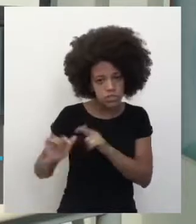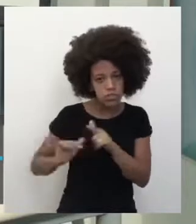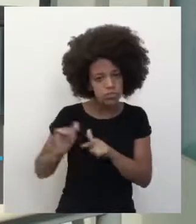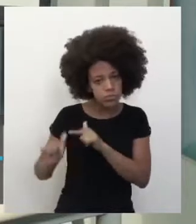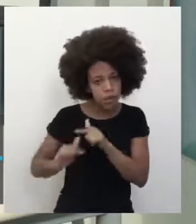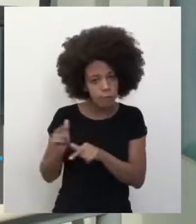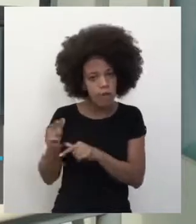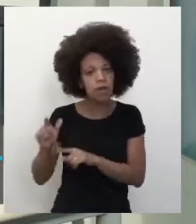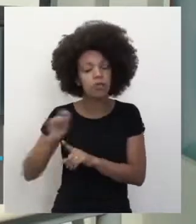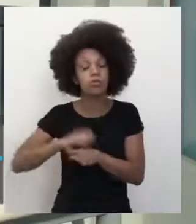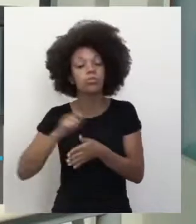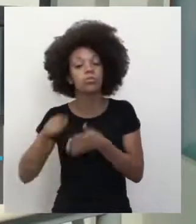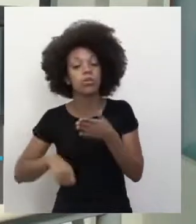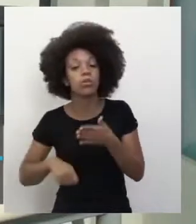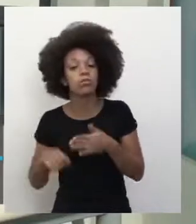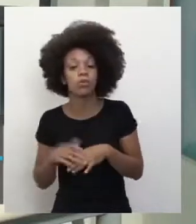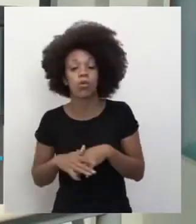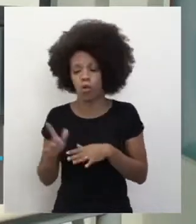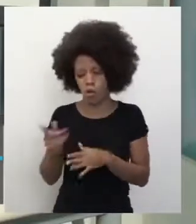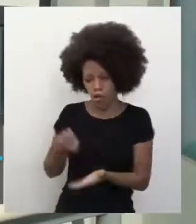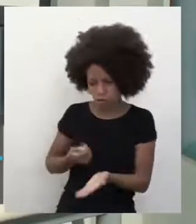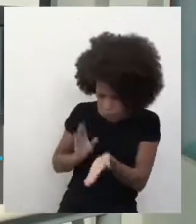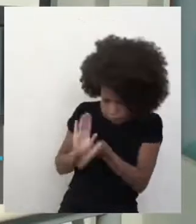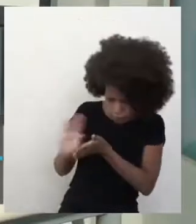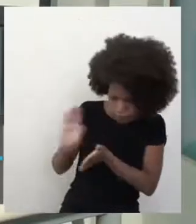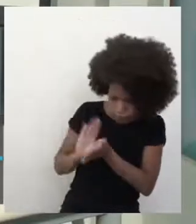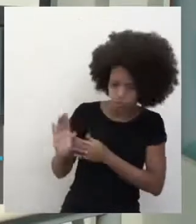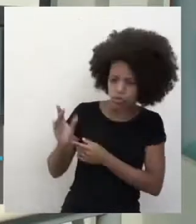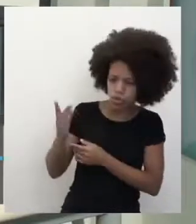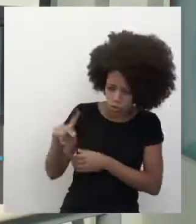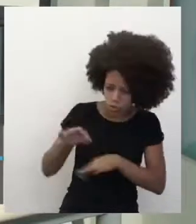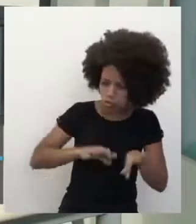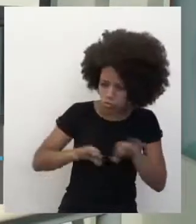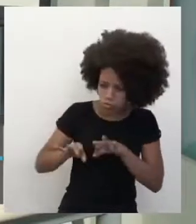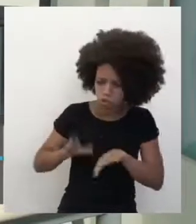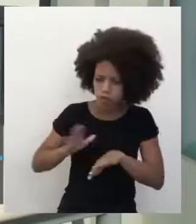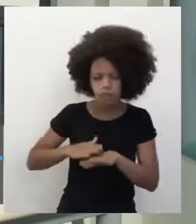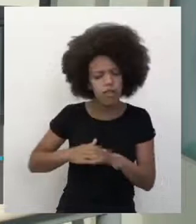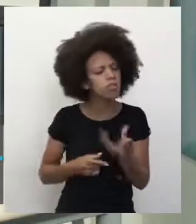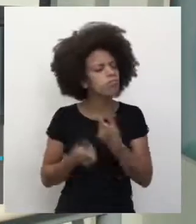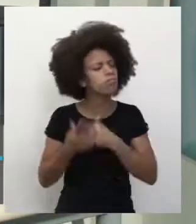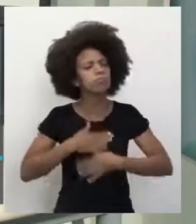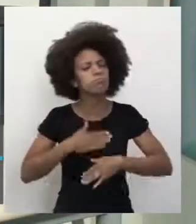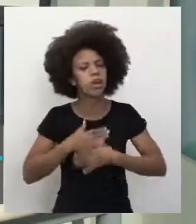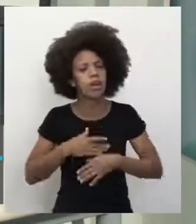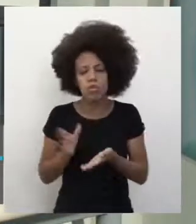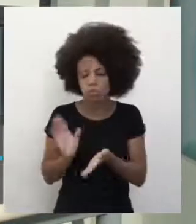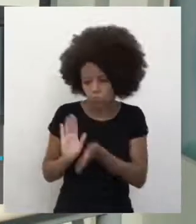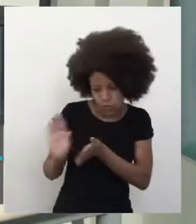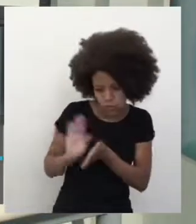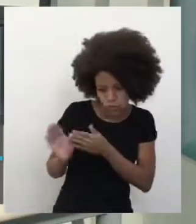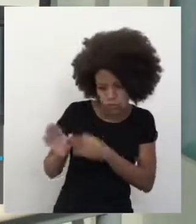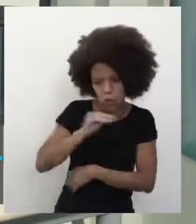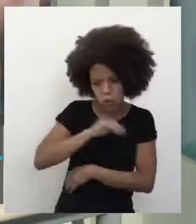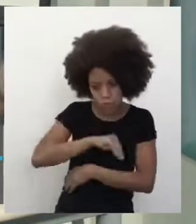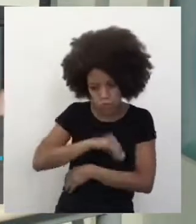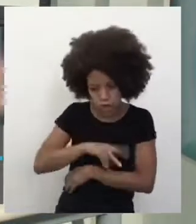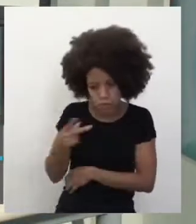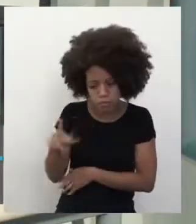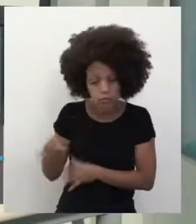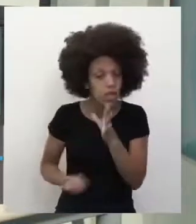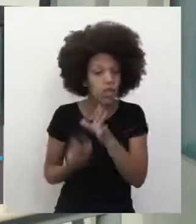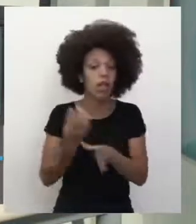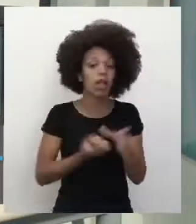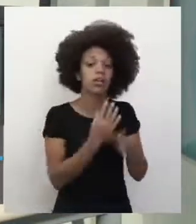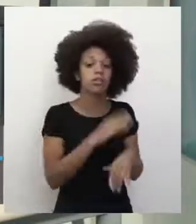para a pessoa, olha, banco você, fica tranquilo, faz sua arte tranquilamente, dou aqui um salário, crie coisas. E